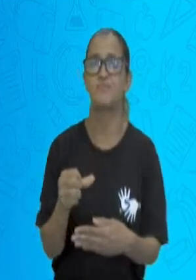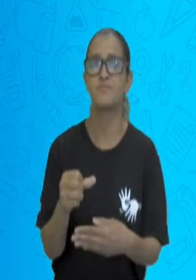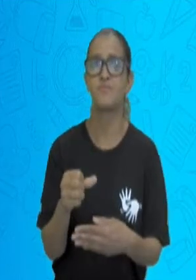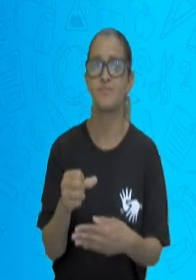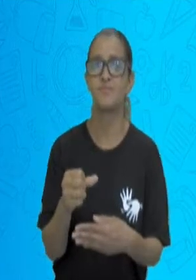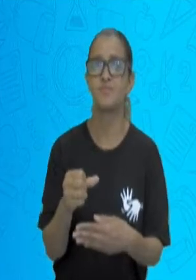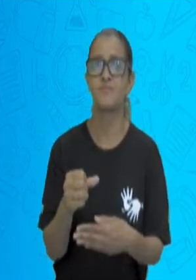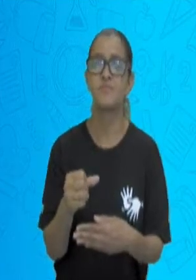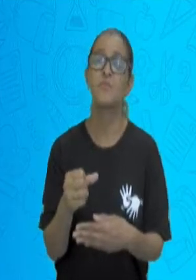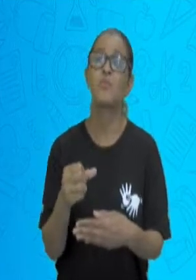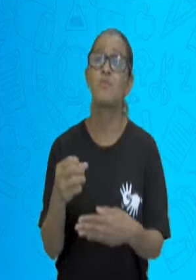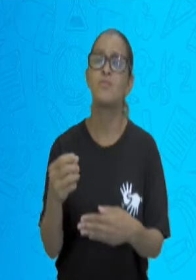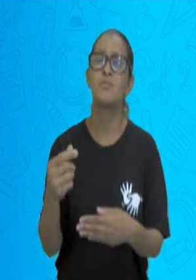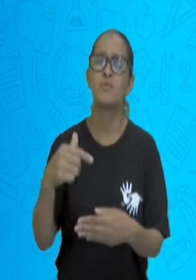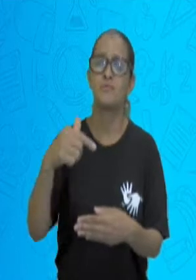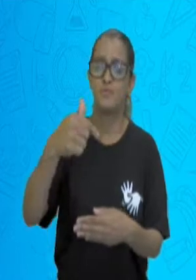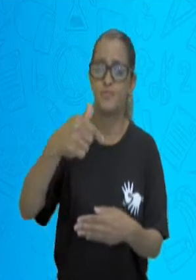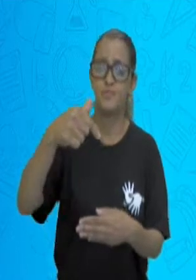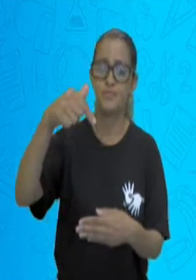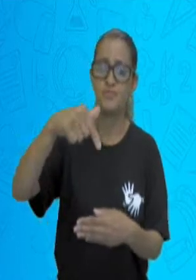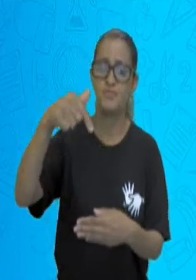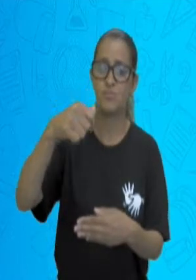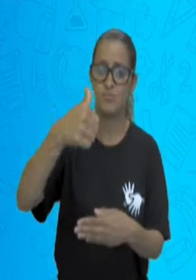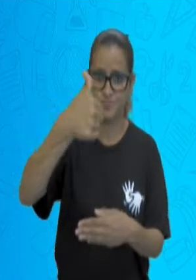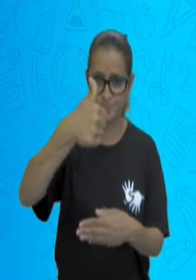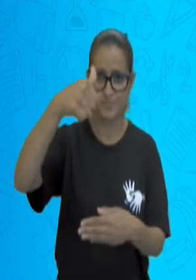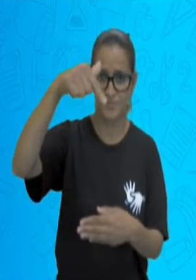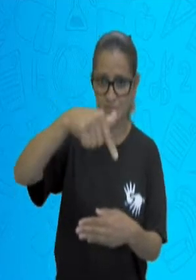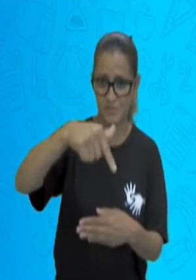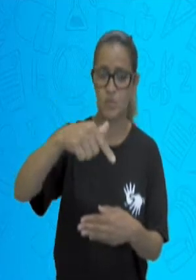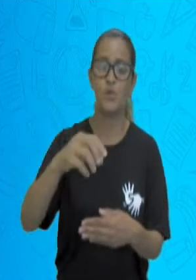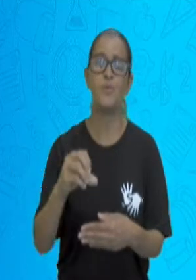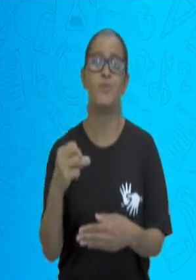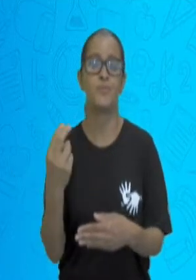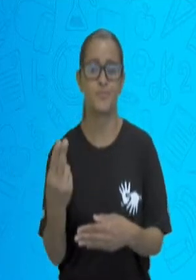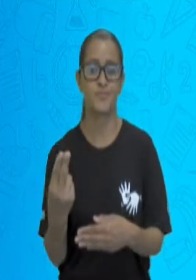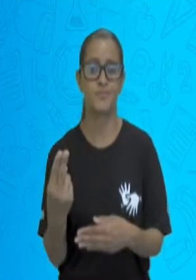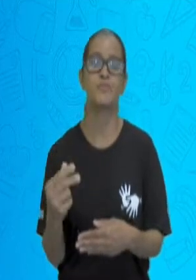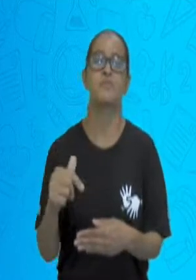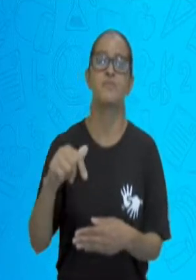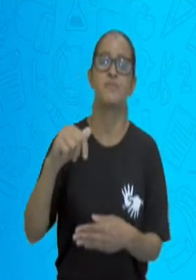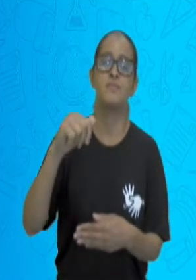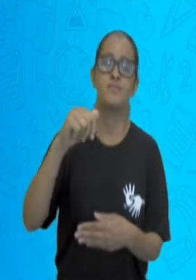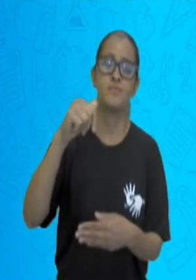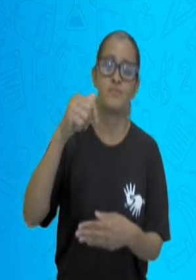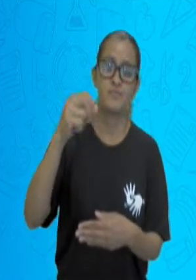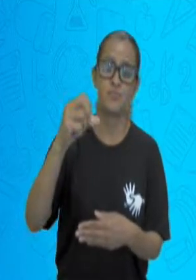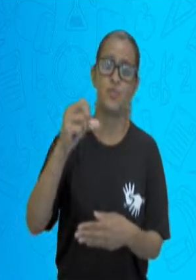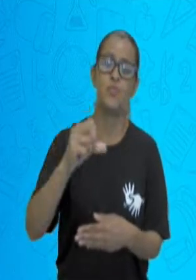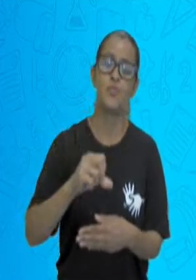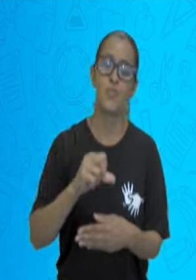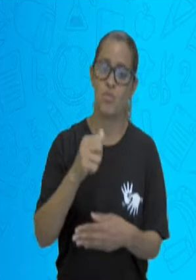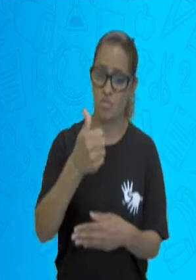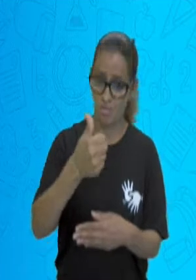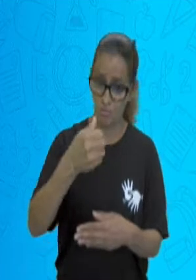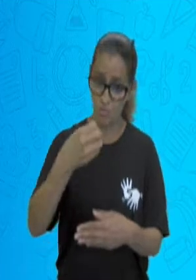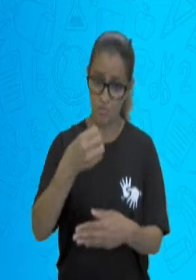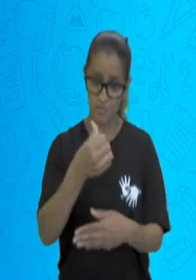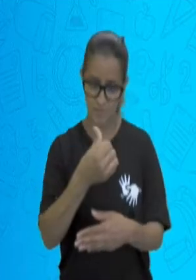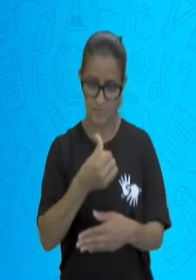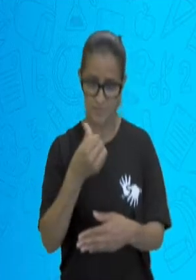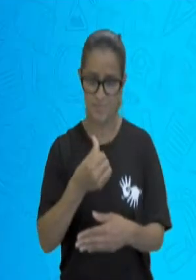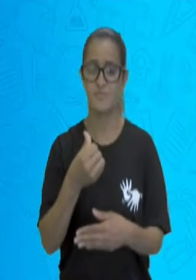de 17 é 16, ou seja, 17 menos 1 é igual